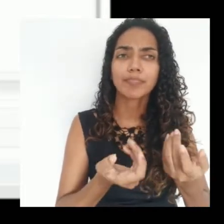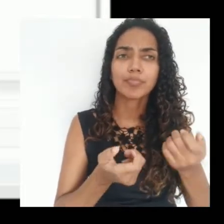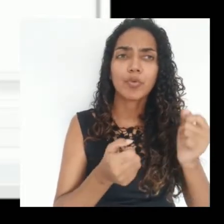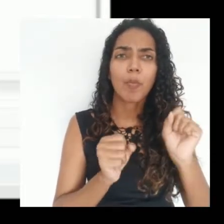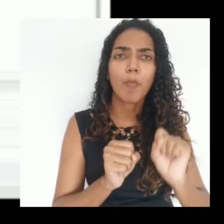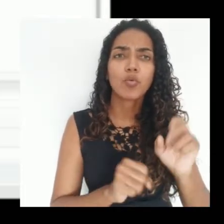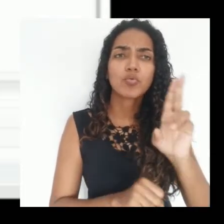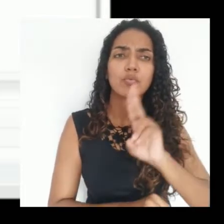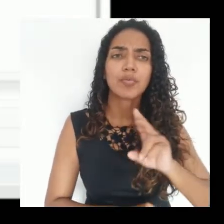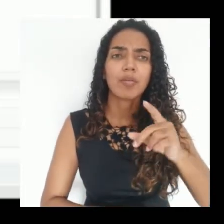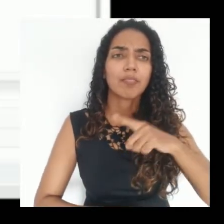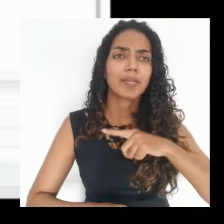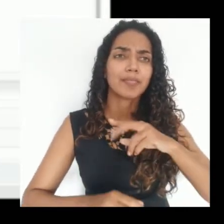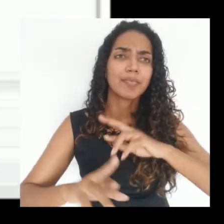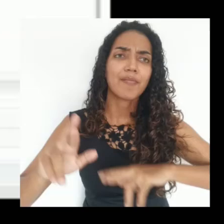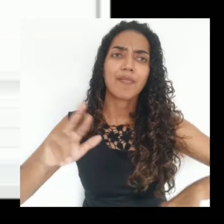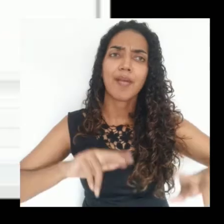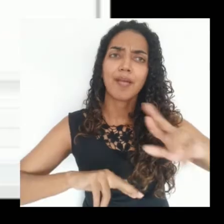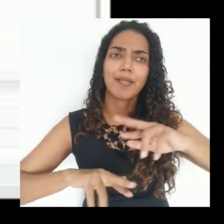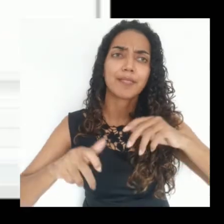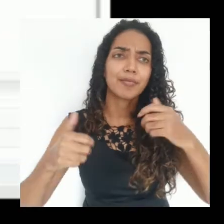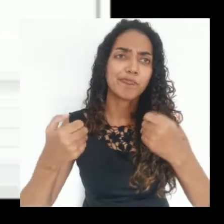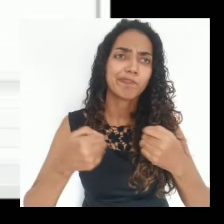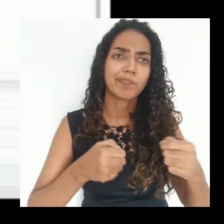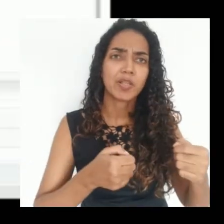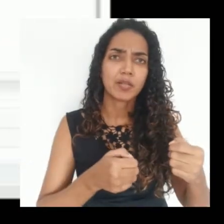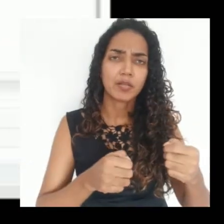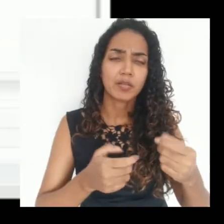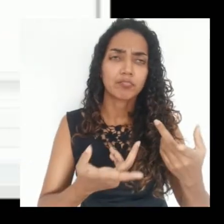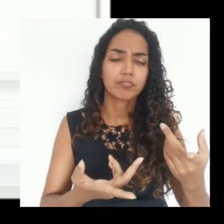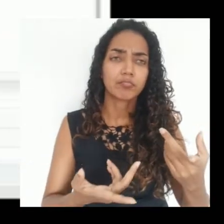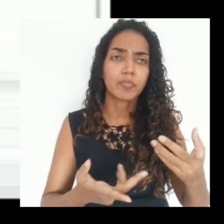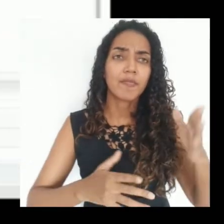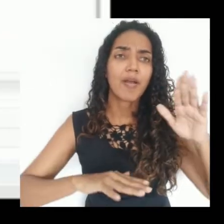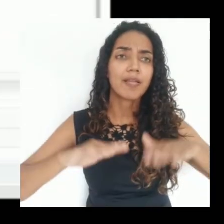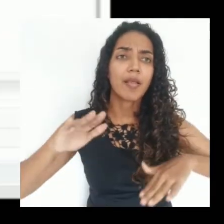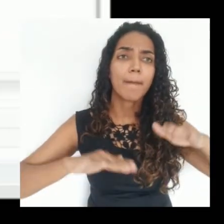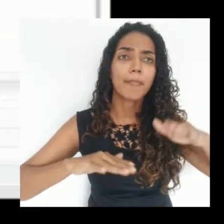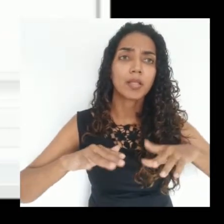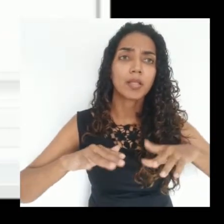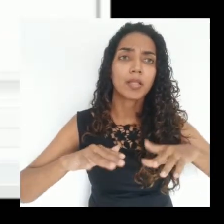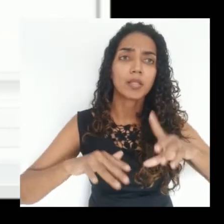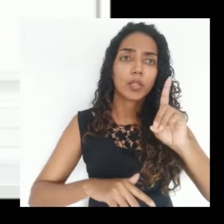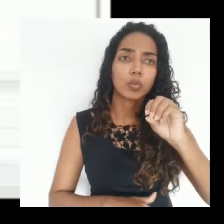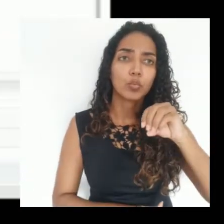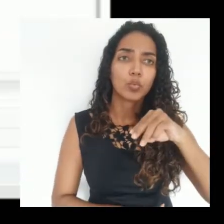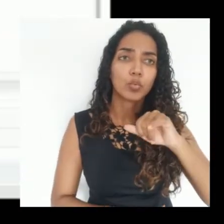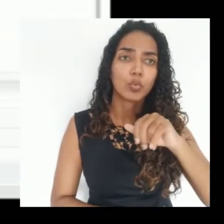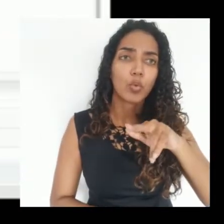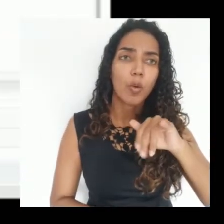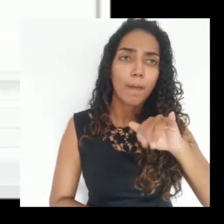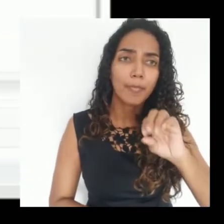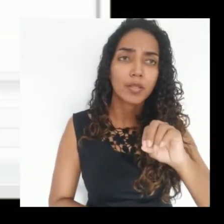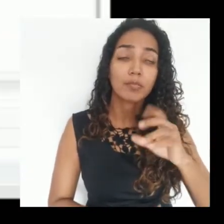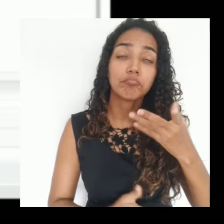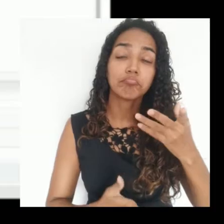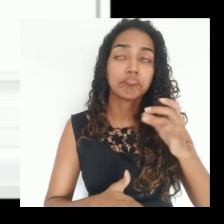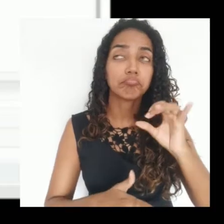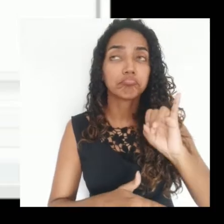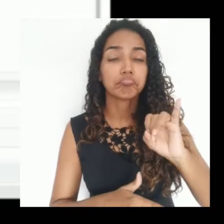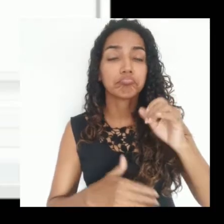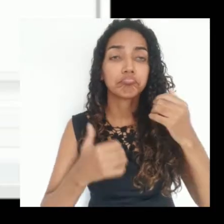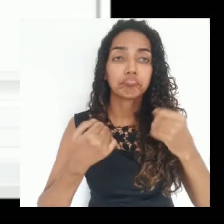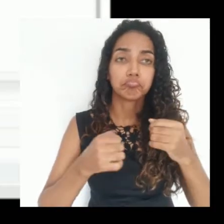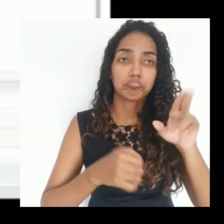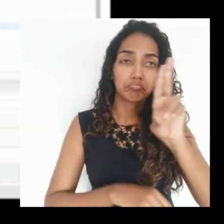durante o código vai depender do domínio, vai depender das necessidades da aplicação. Então, eu poderia,